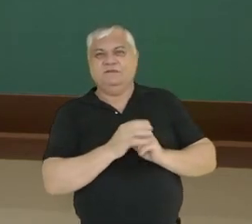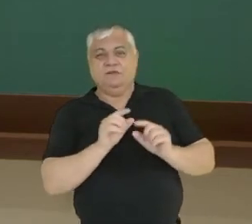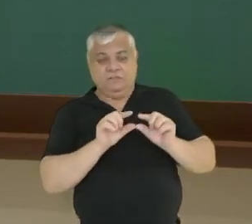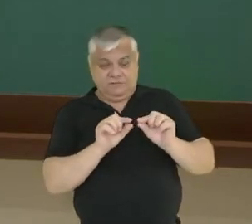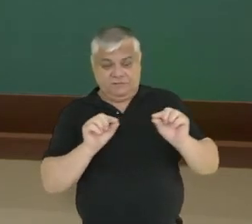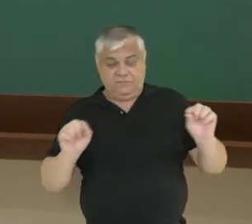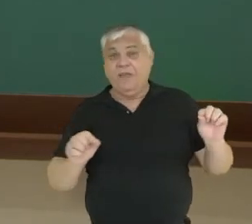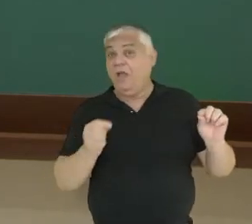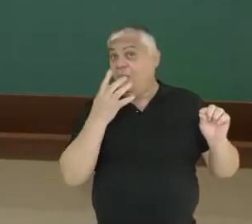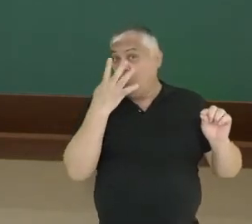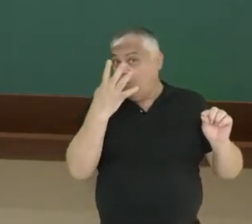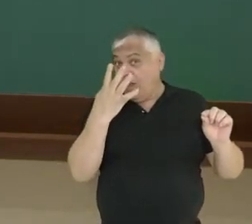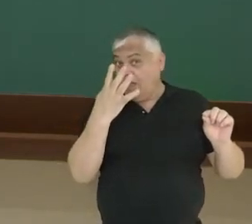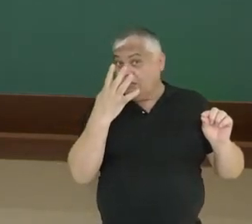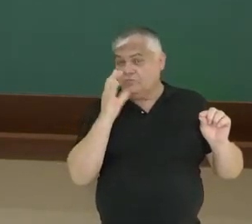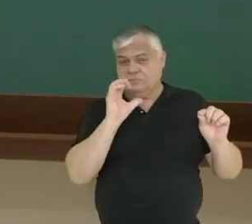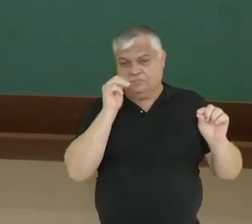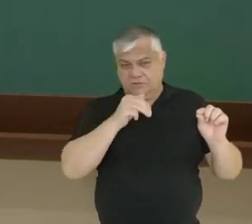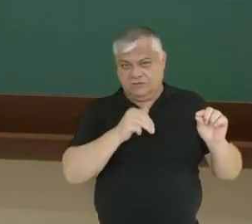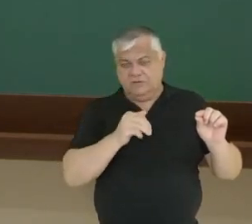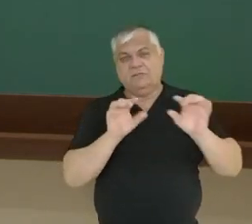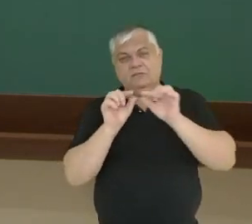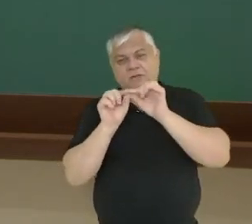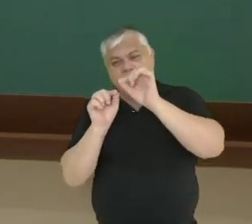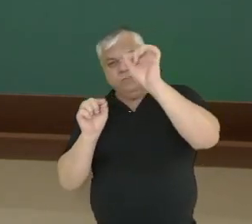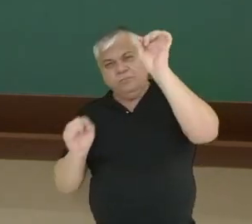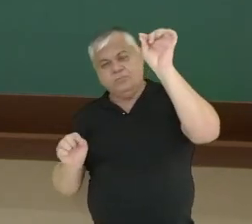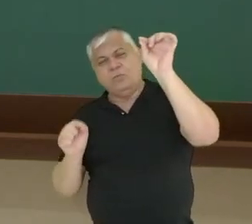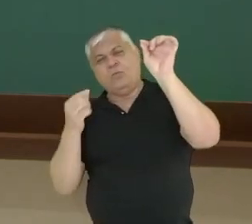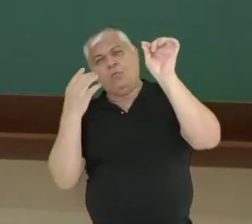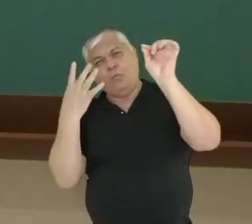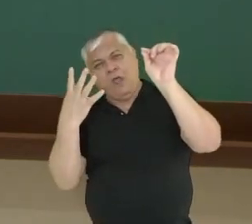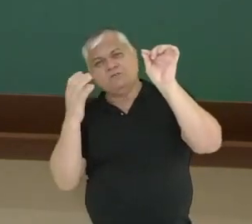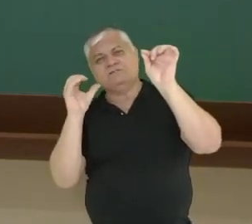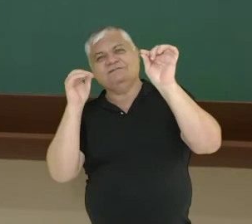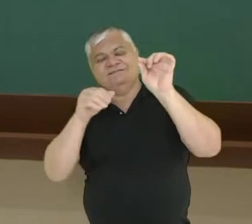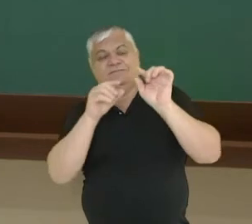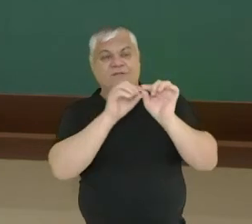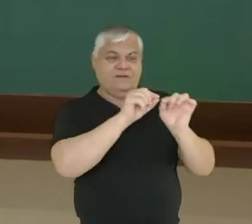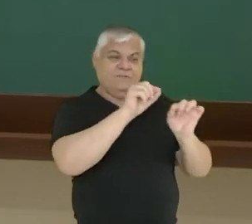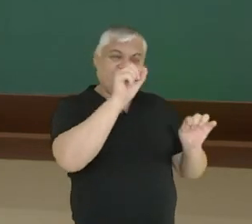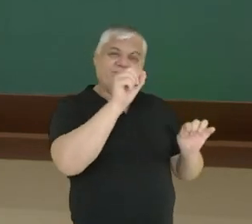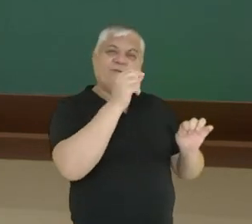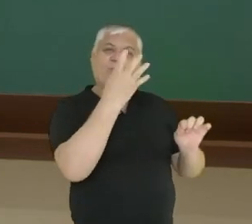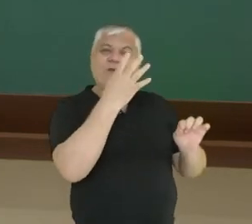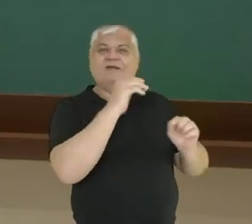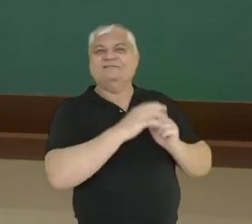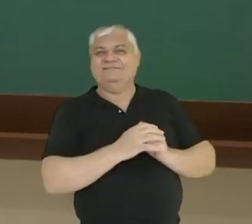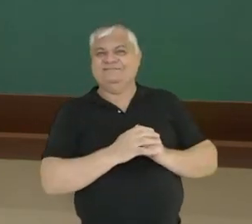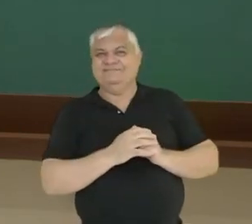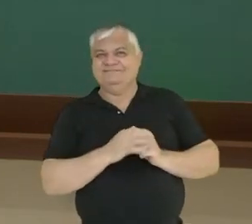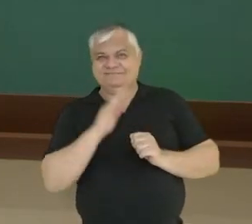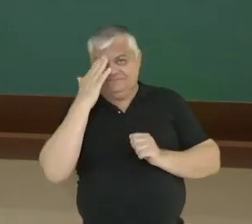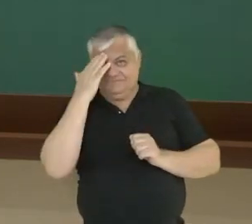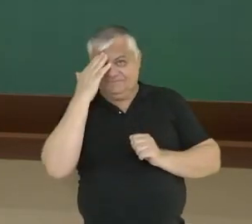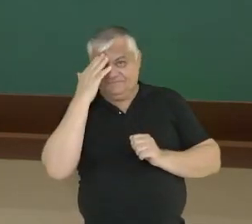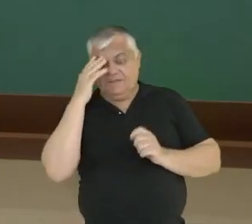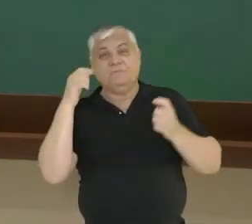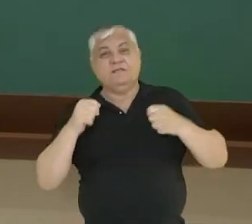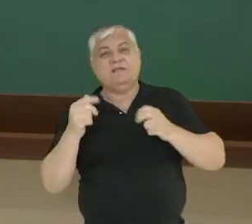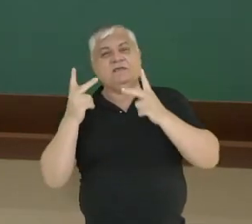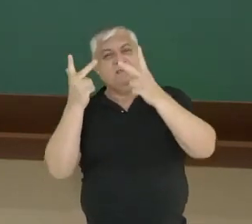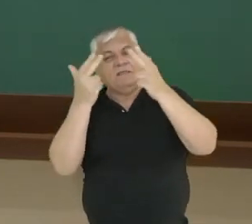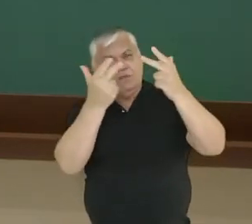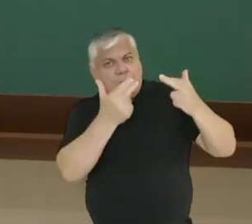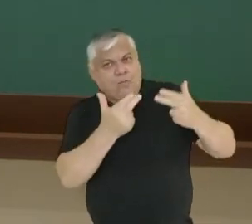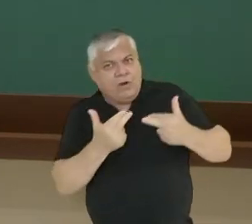os ladinhos devem ser iguais a 4 centímetros, ok? Então, previamente a gente determina